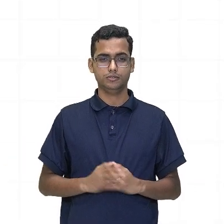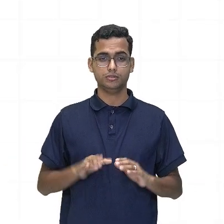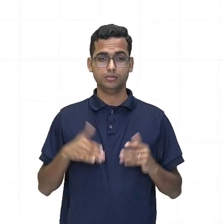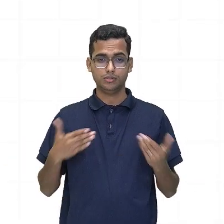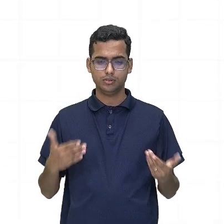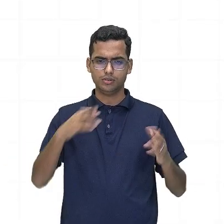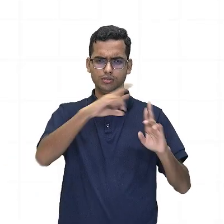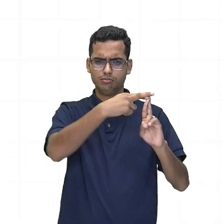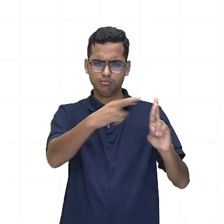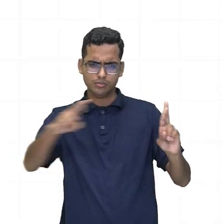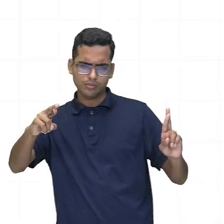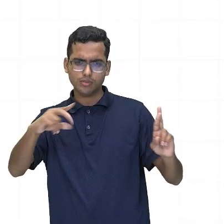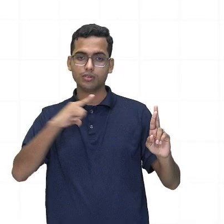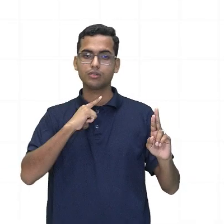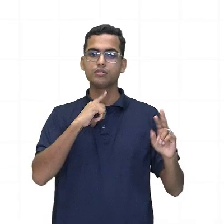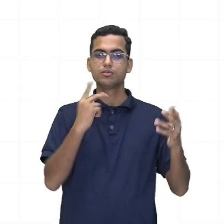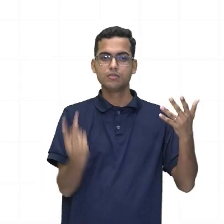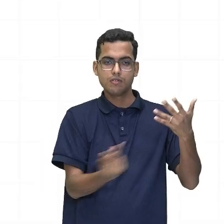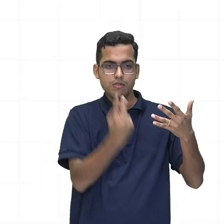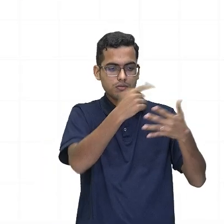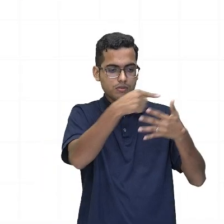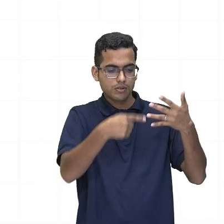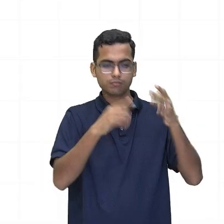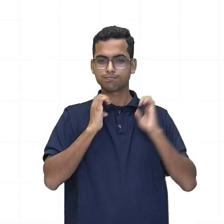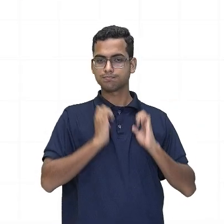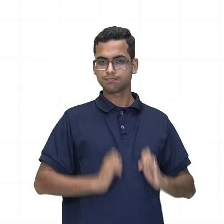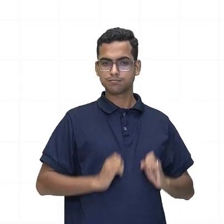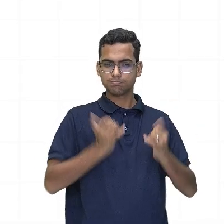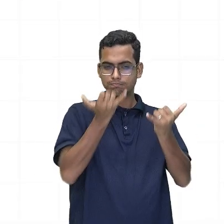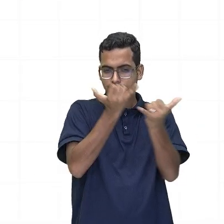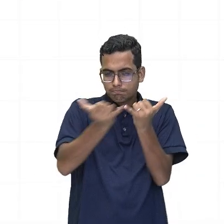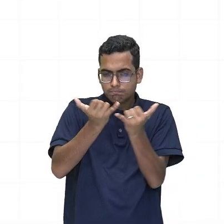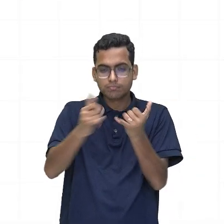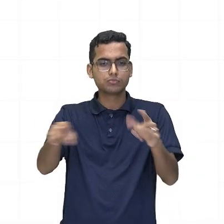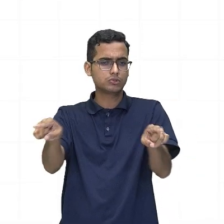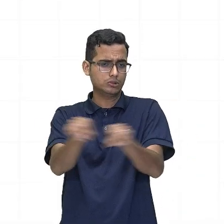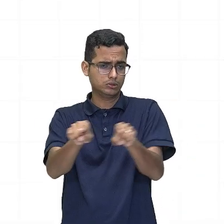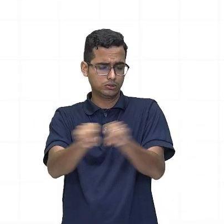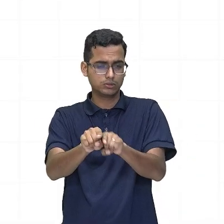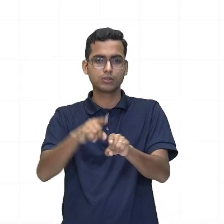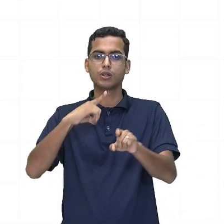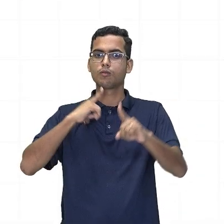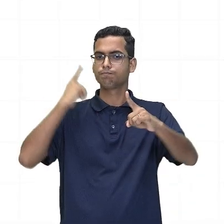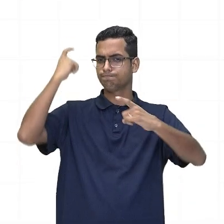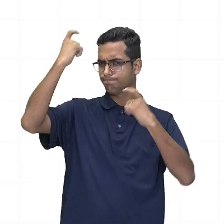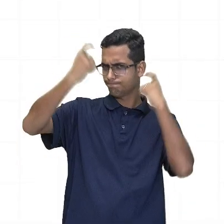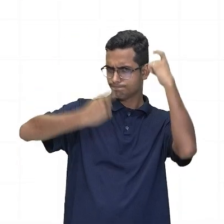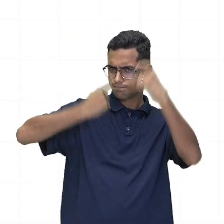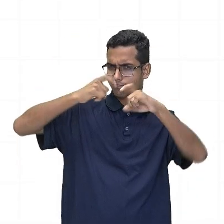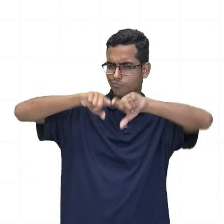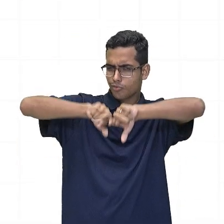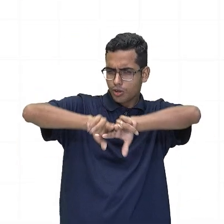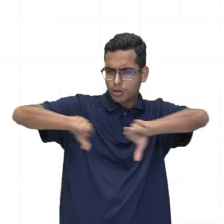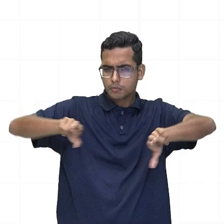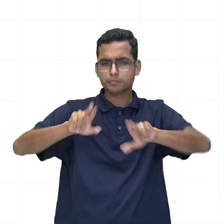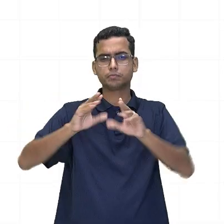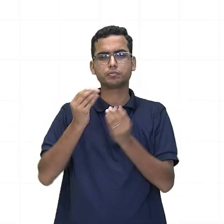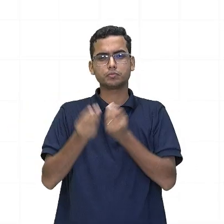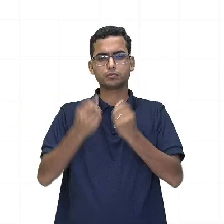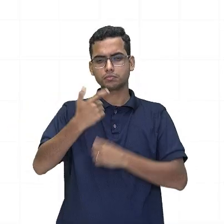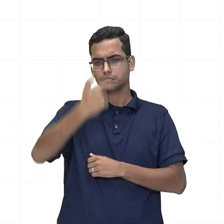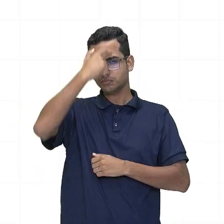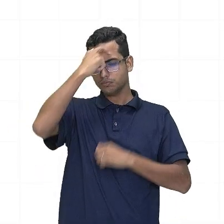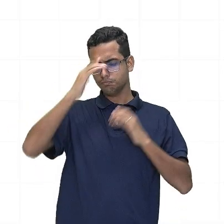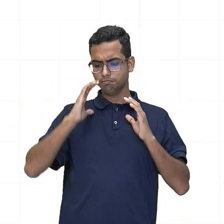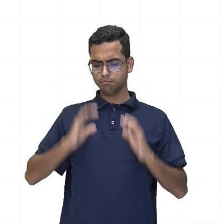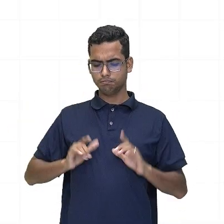religiões partilham alguns valores éticos. Isto mostra que as religiões também possuem preocupações comuns em relação à conduta humana